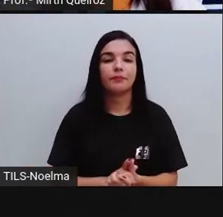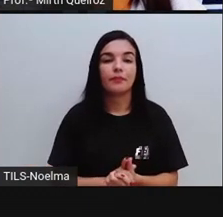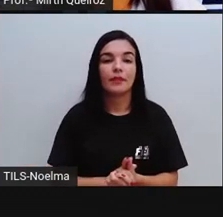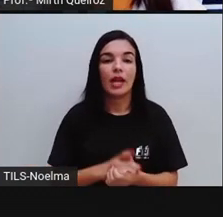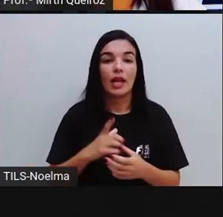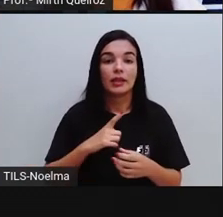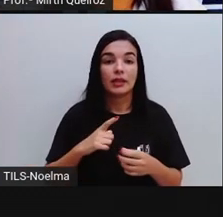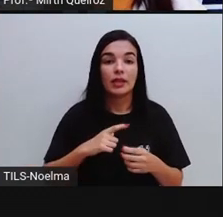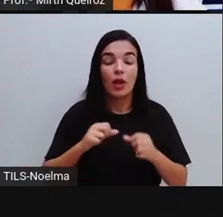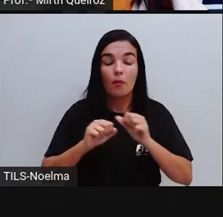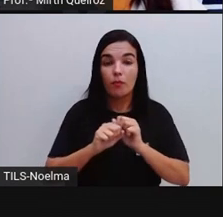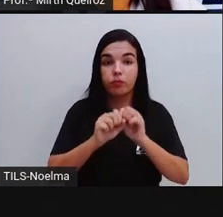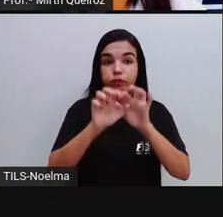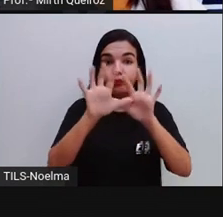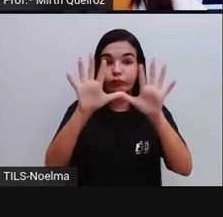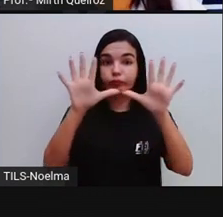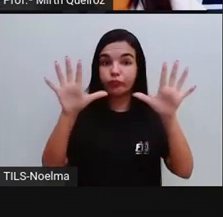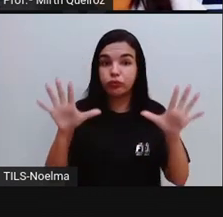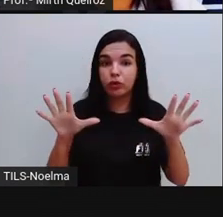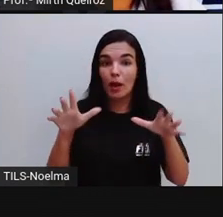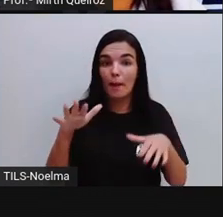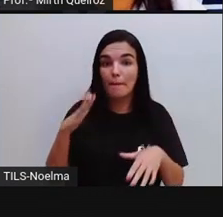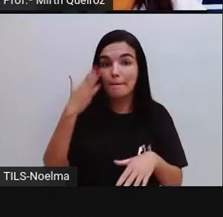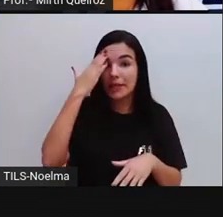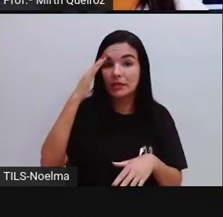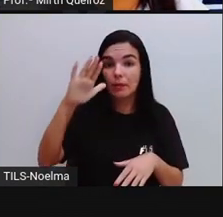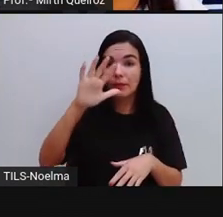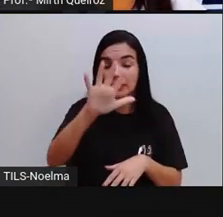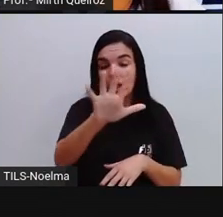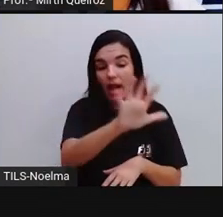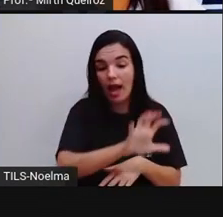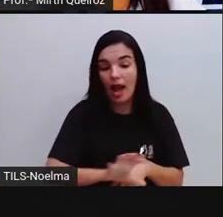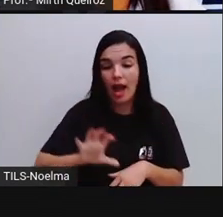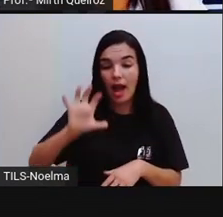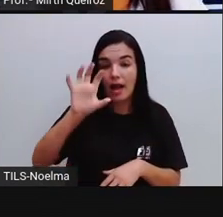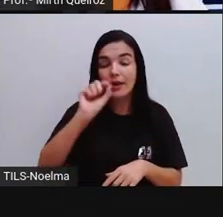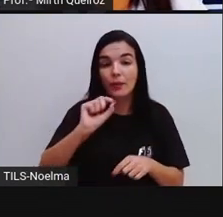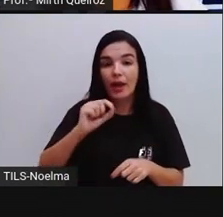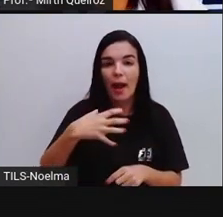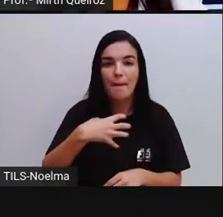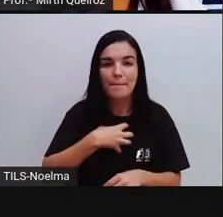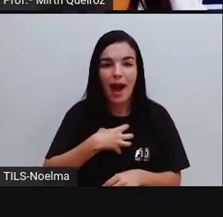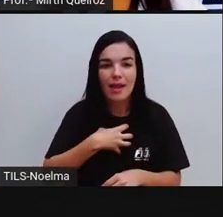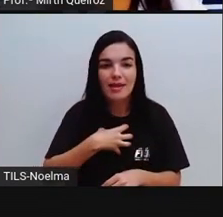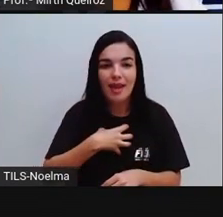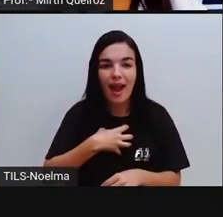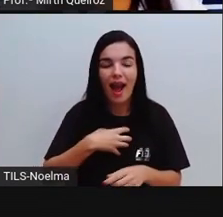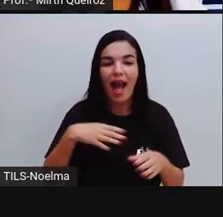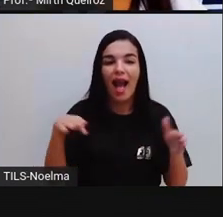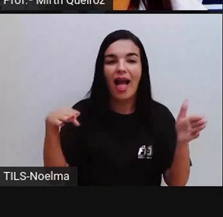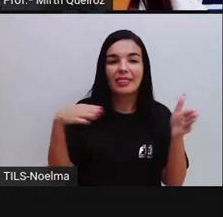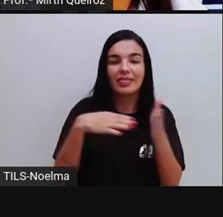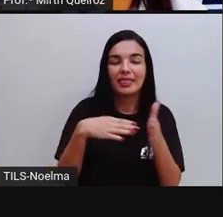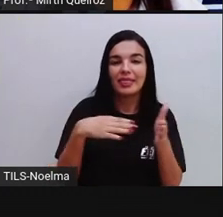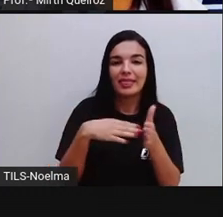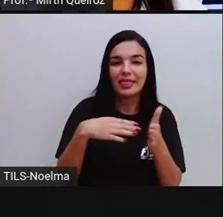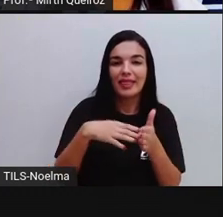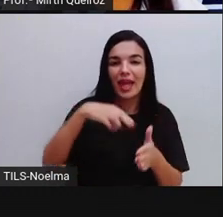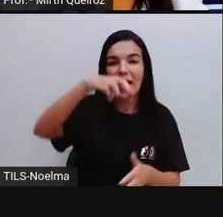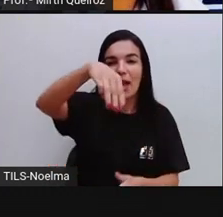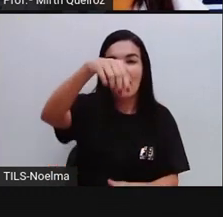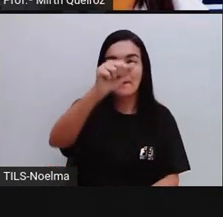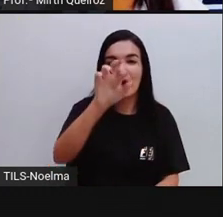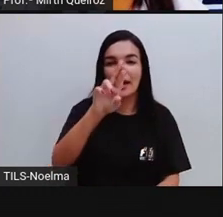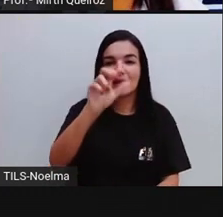florescente principalmente na área que se estende da Bahia ao Maranhão. Essa maravilhosa manifestação de inteligência